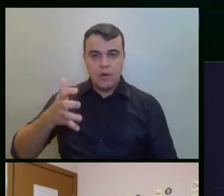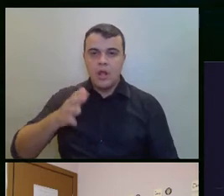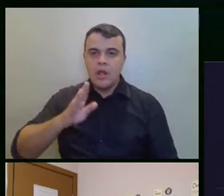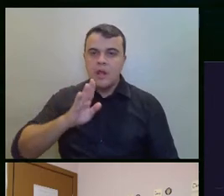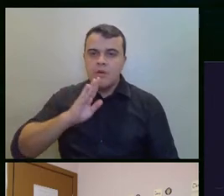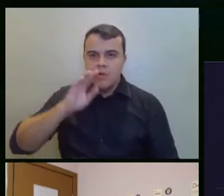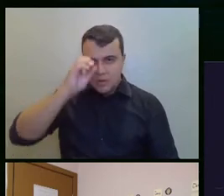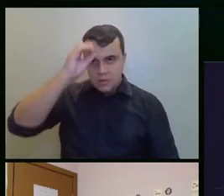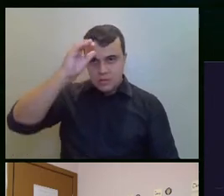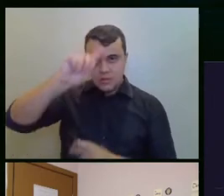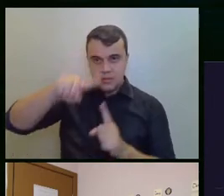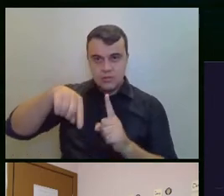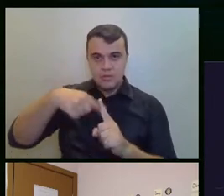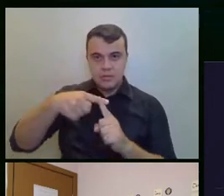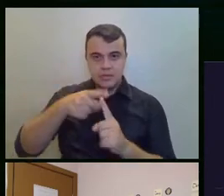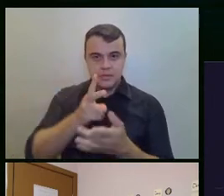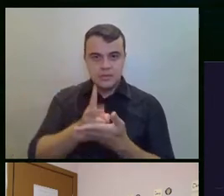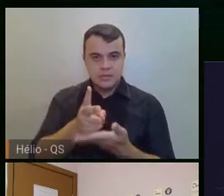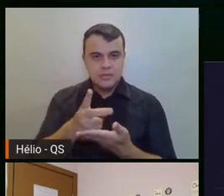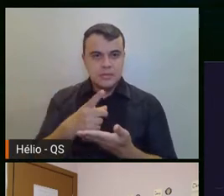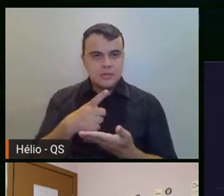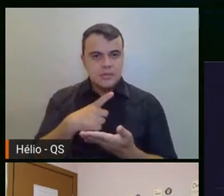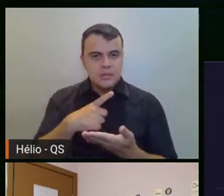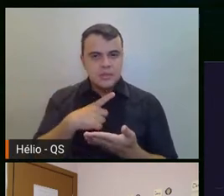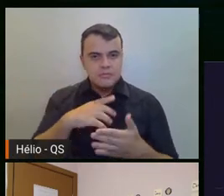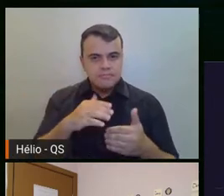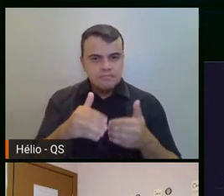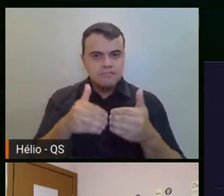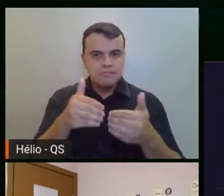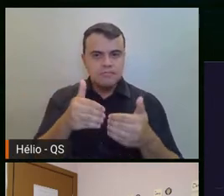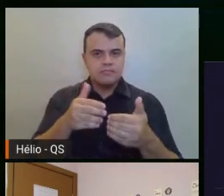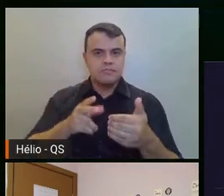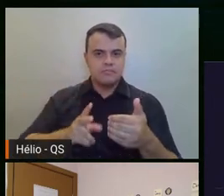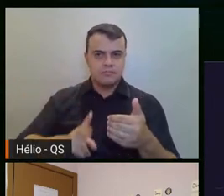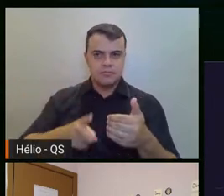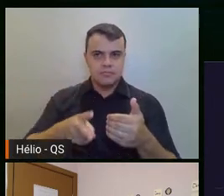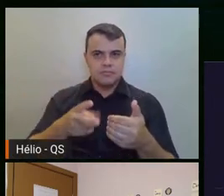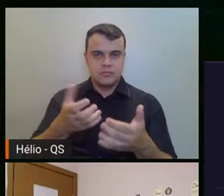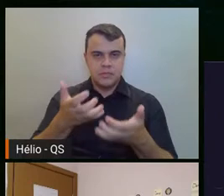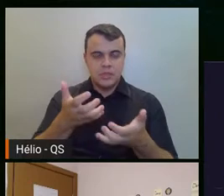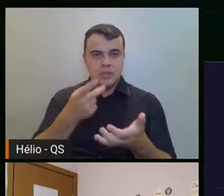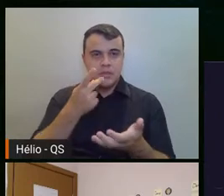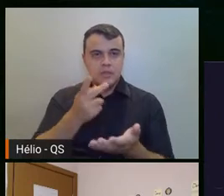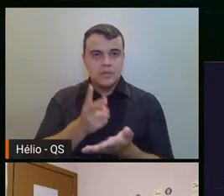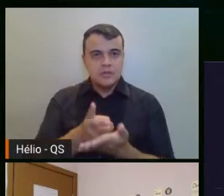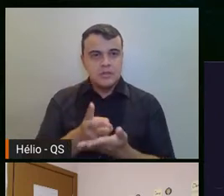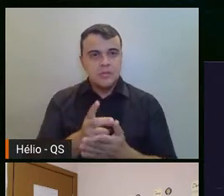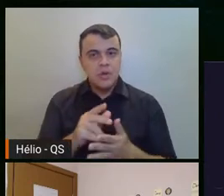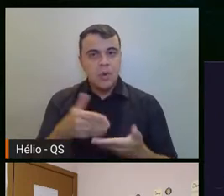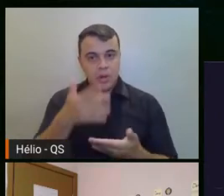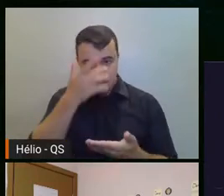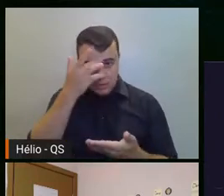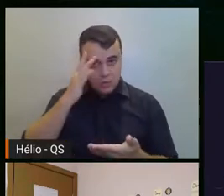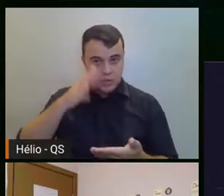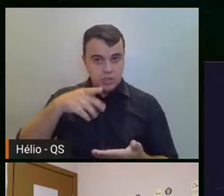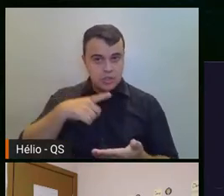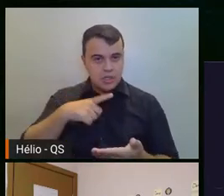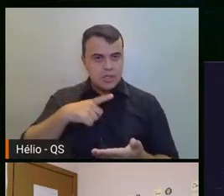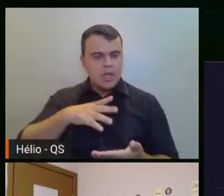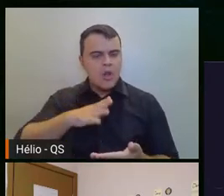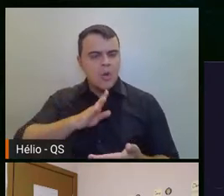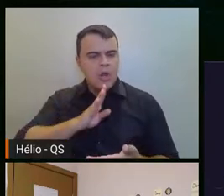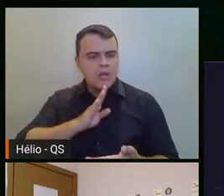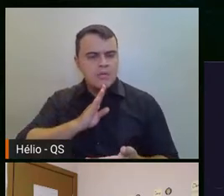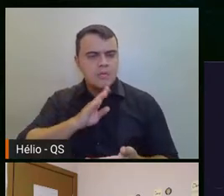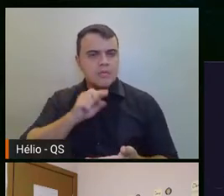conhecimentos né esse é um caminho bem bem recorrente né galera assim quando a pessoa já tem um pouco de familiaridade